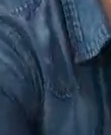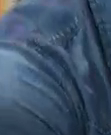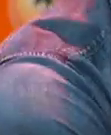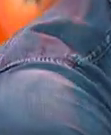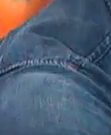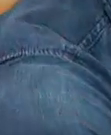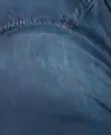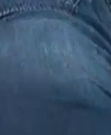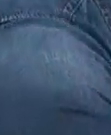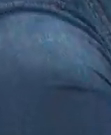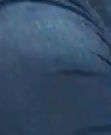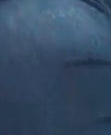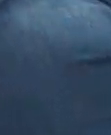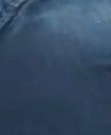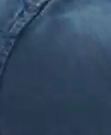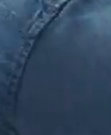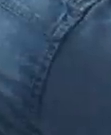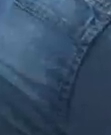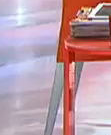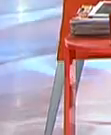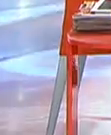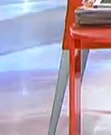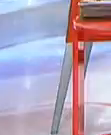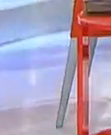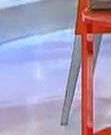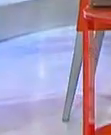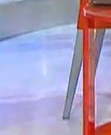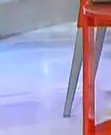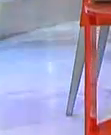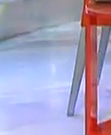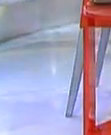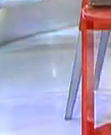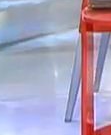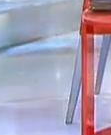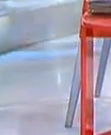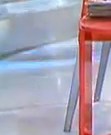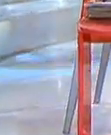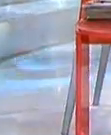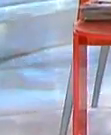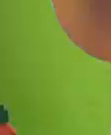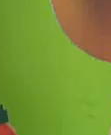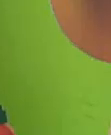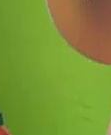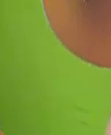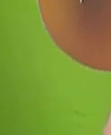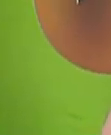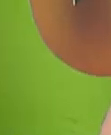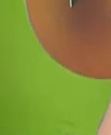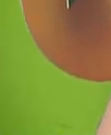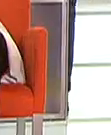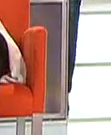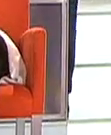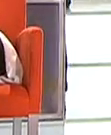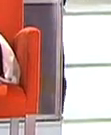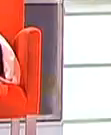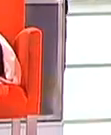yeah. O Fernando, como toda a gente vê, já nem deixou o Diogo ir à TV. Ele com isso